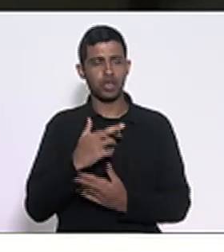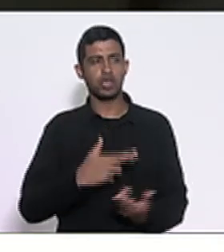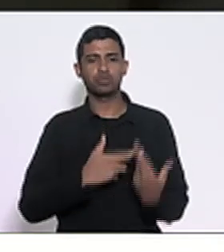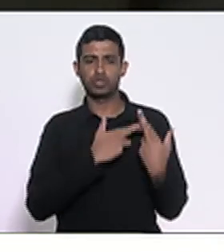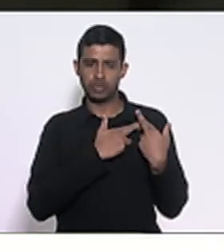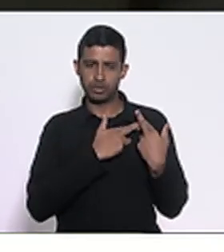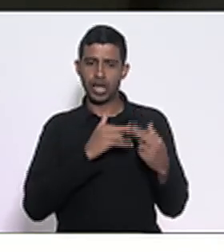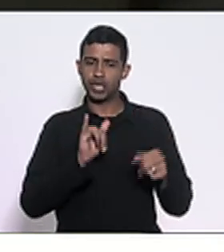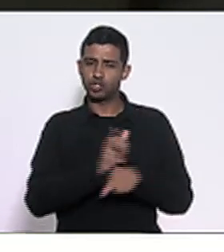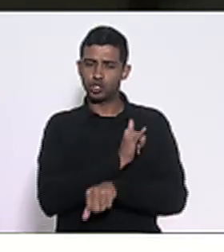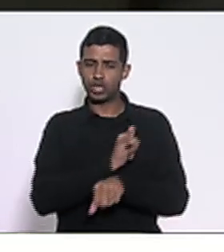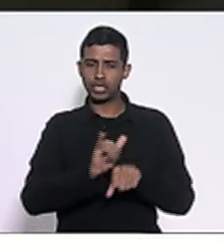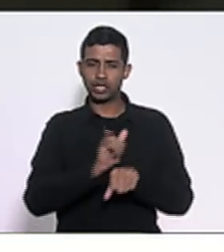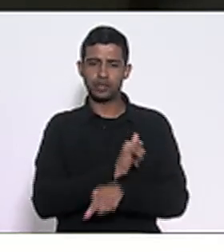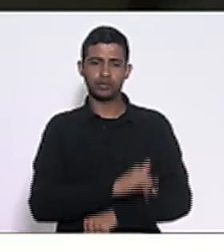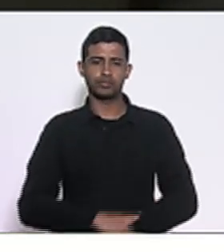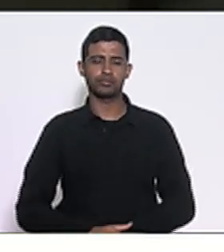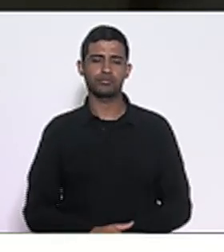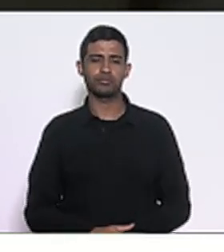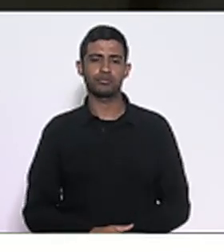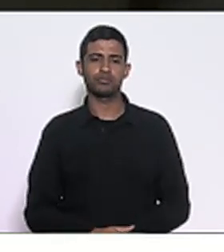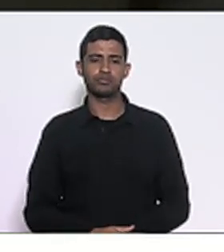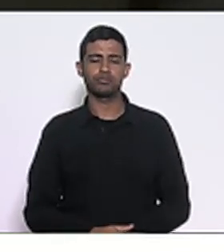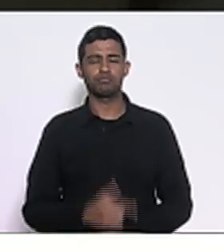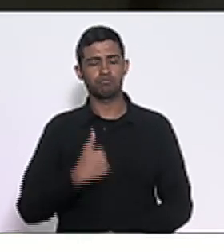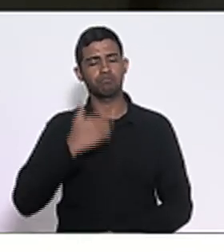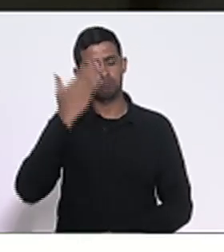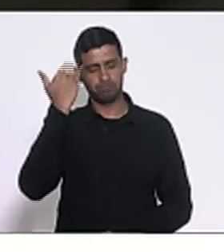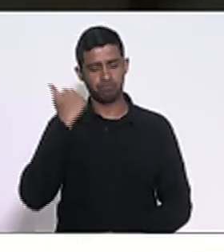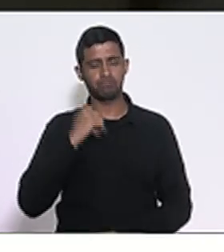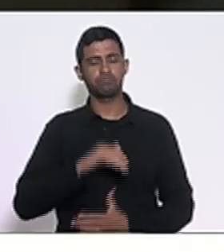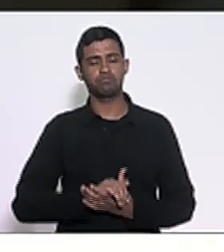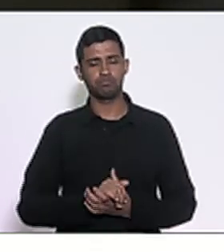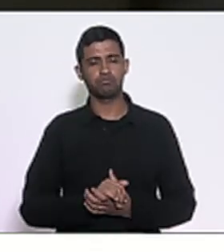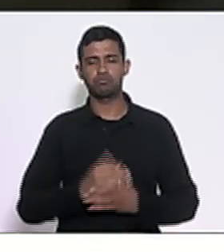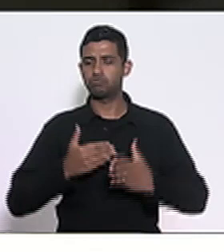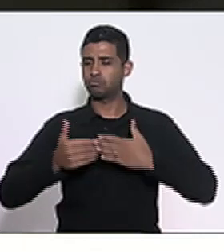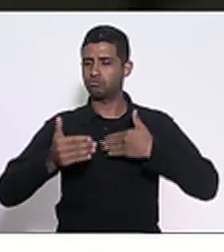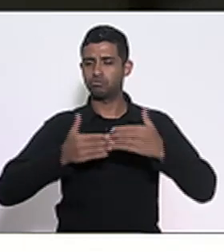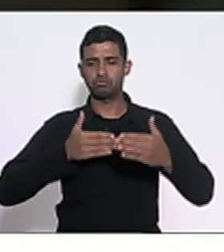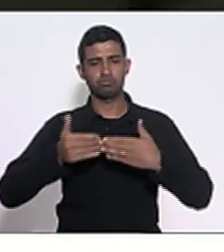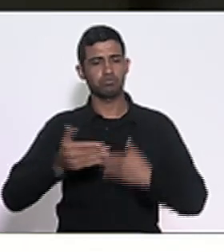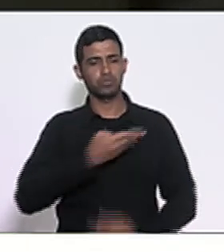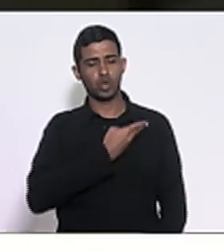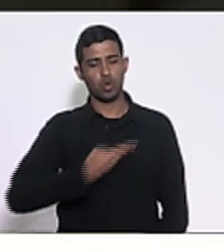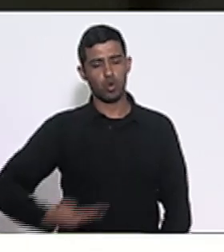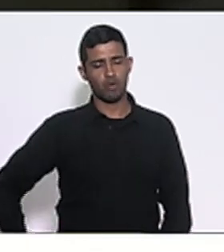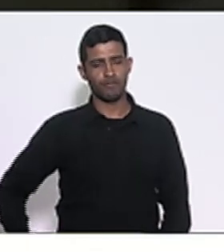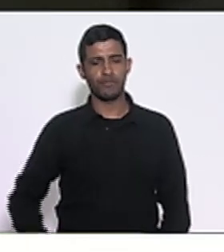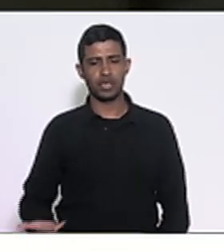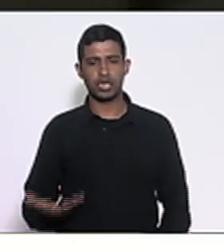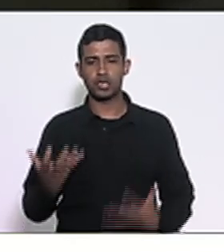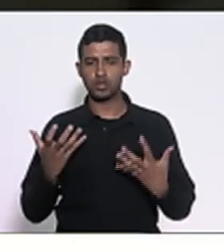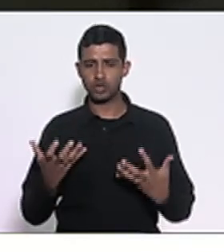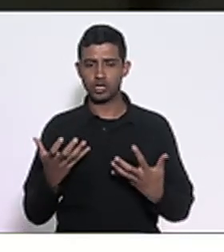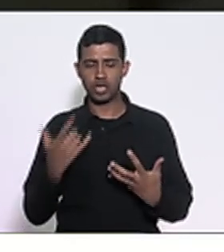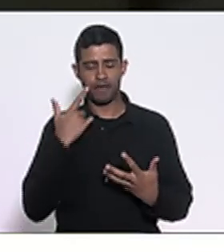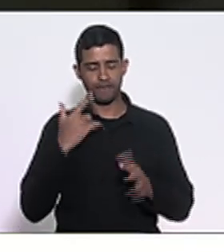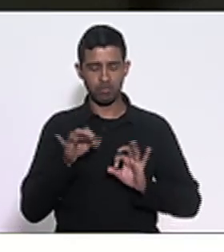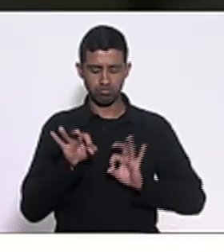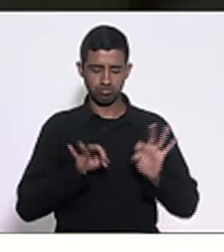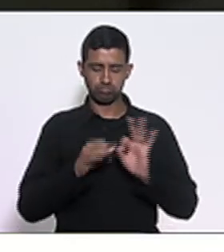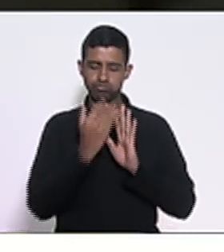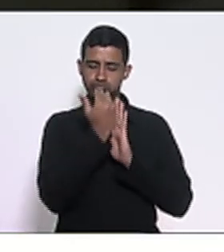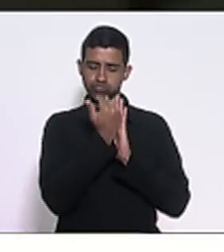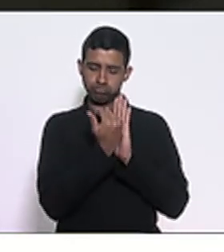estratégico. Então, eu entendo que qualquer governo que queira, de fato, construir uma agenda